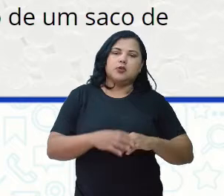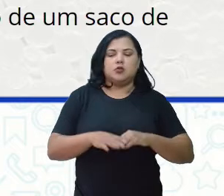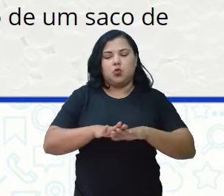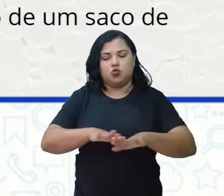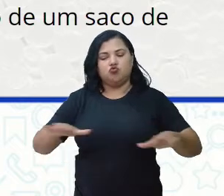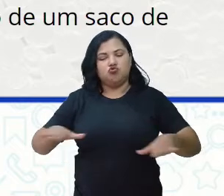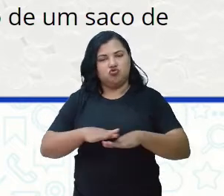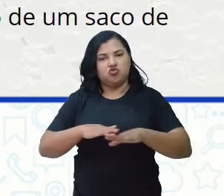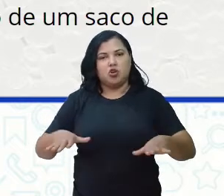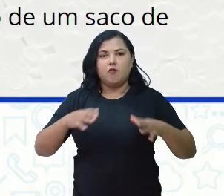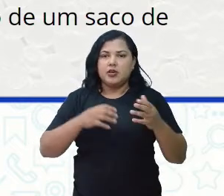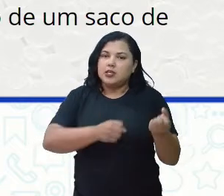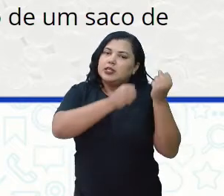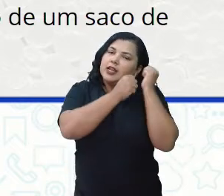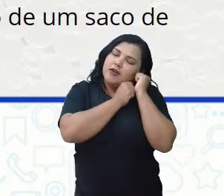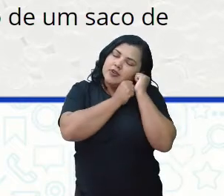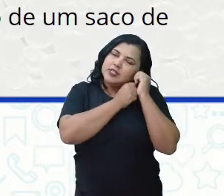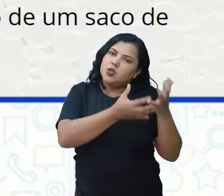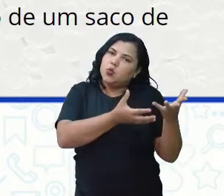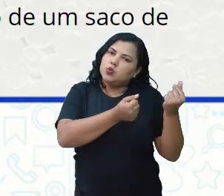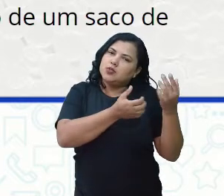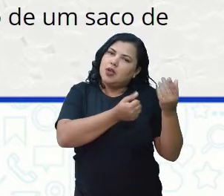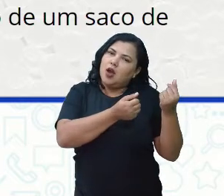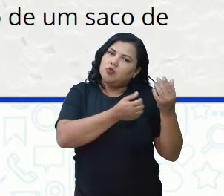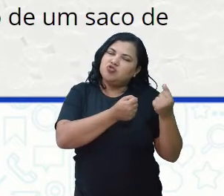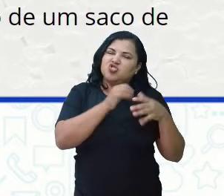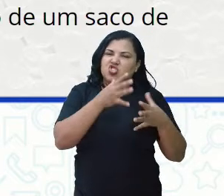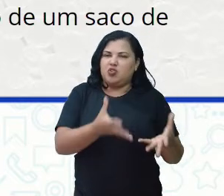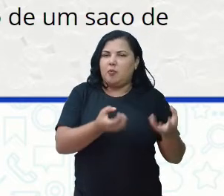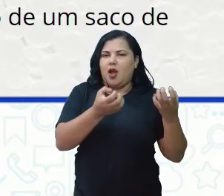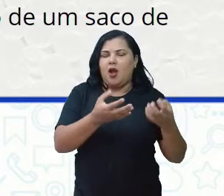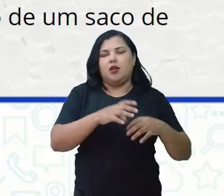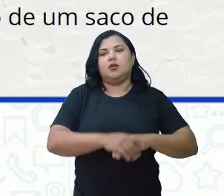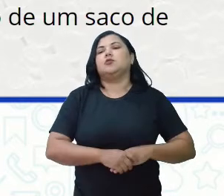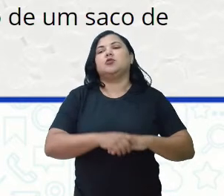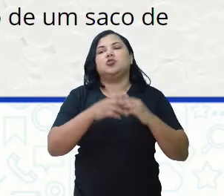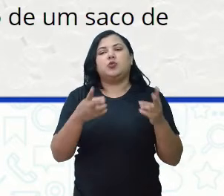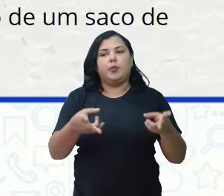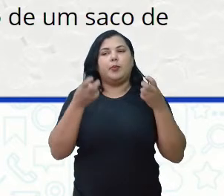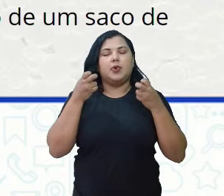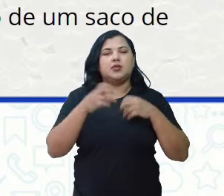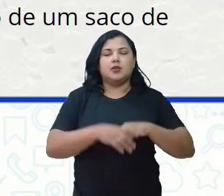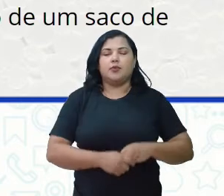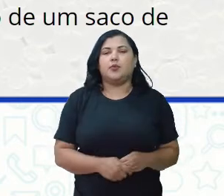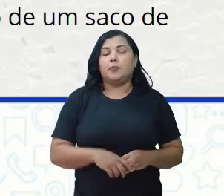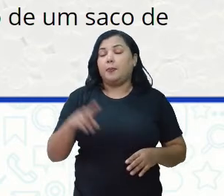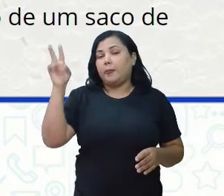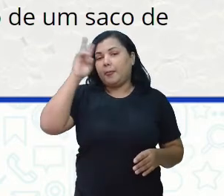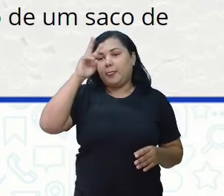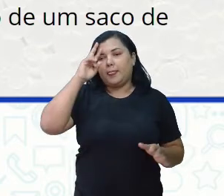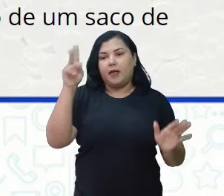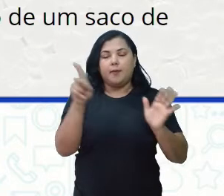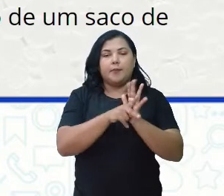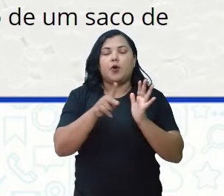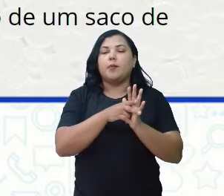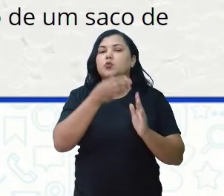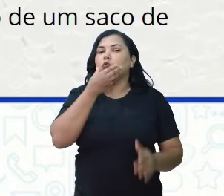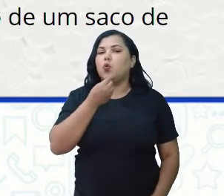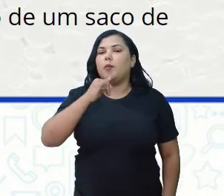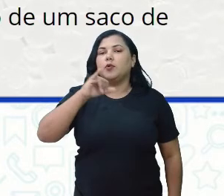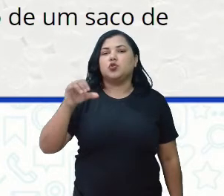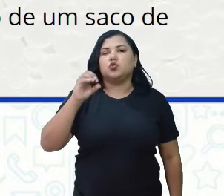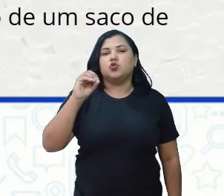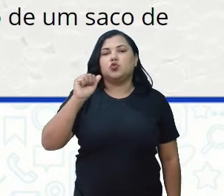esteira, fazendo travesseiro de um saco de estopa cheio de palha. Então aqui a gente tem a história de João